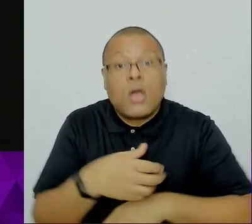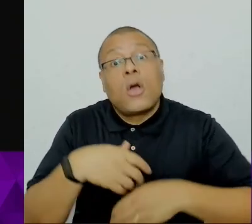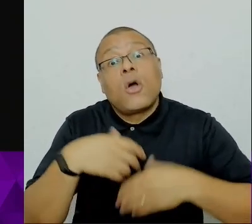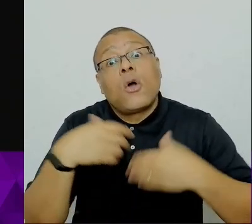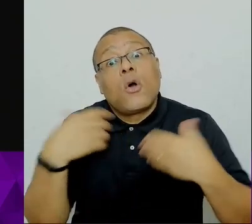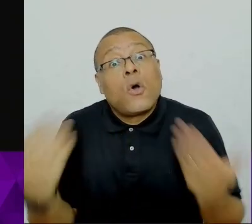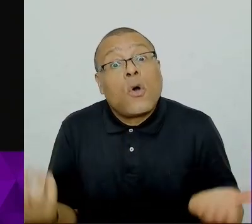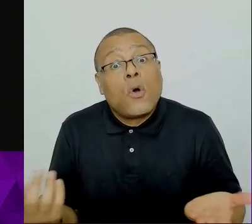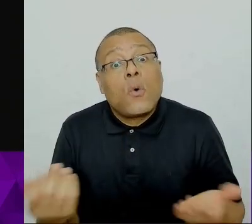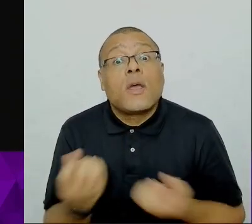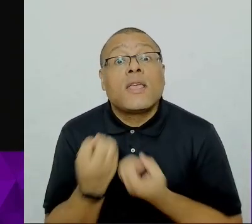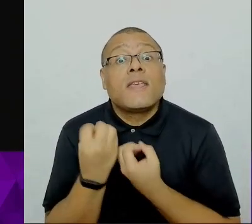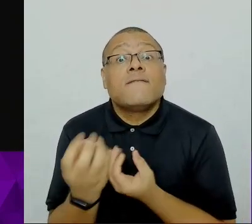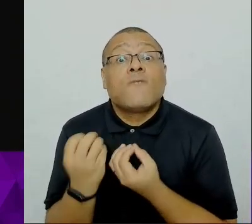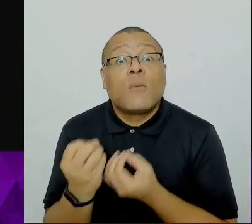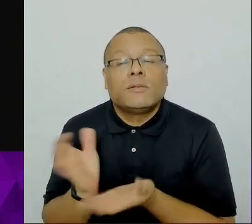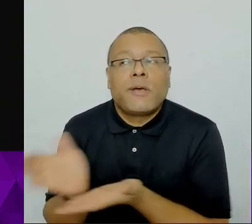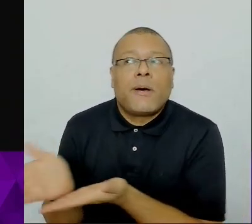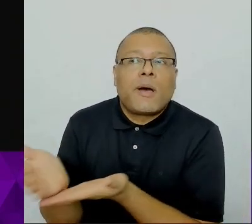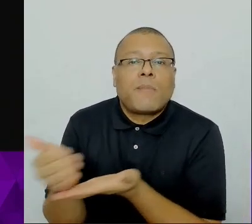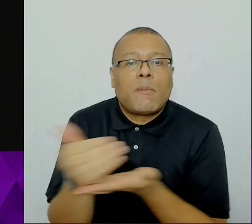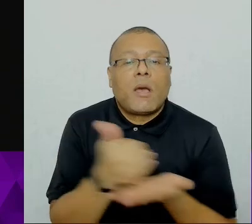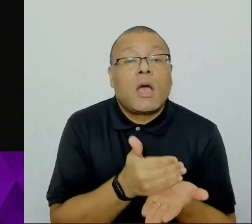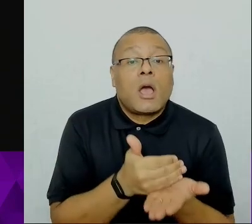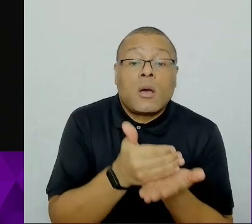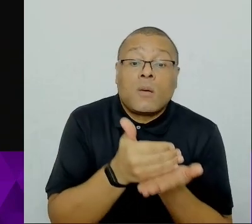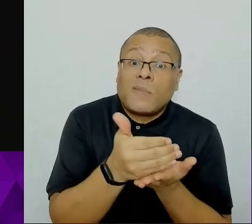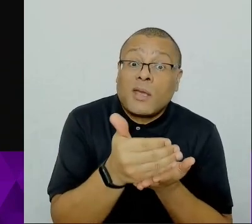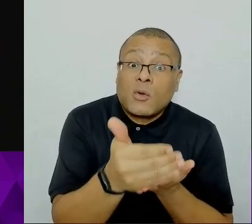alguns resources aqui para começar